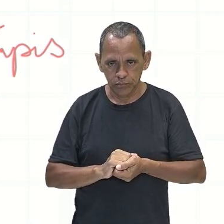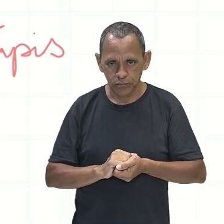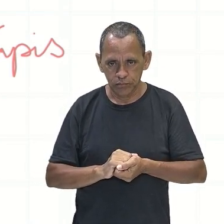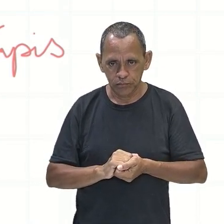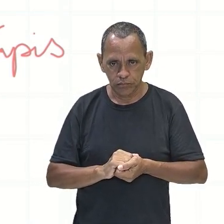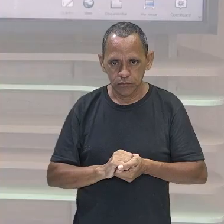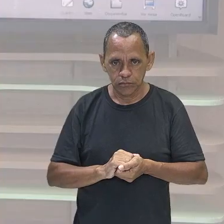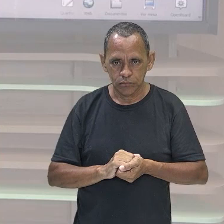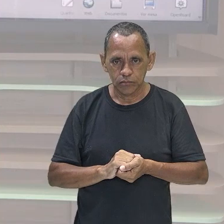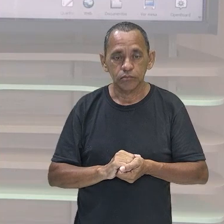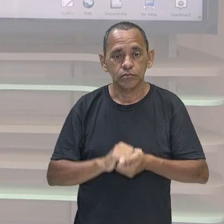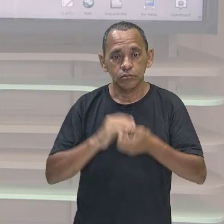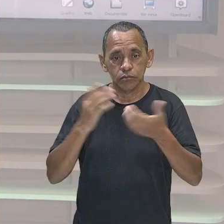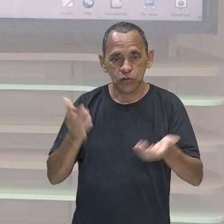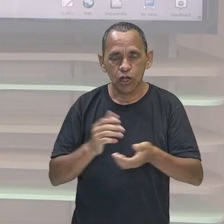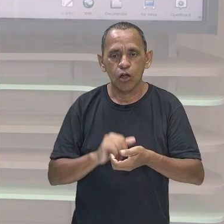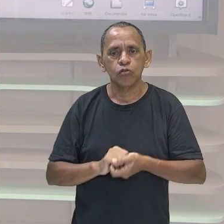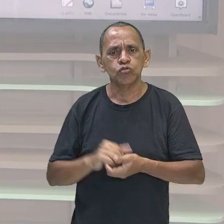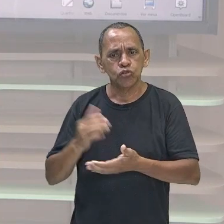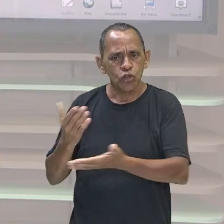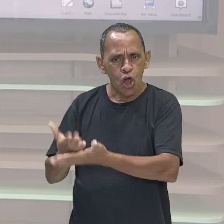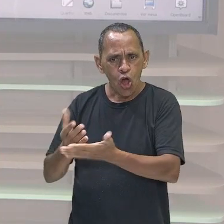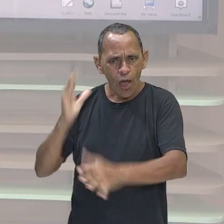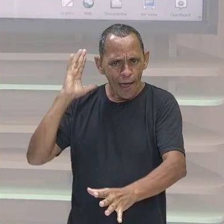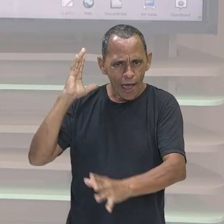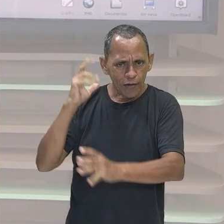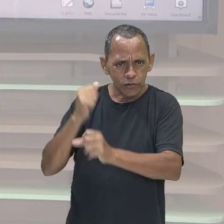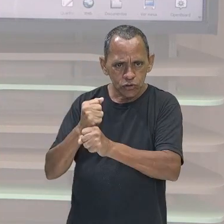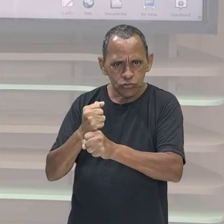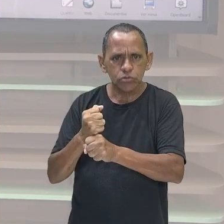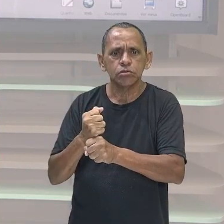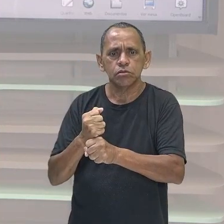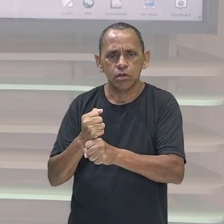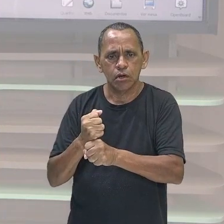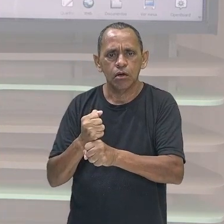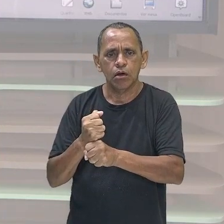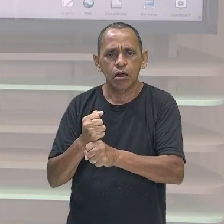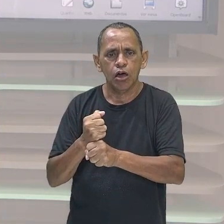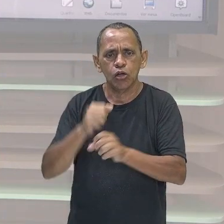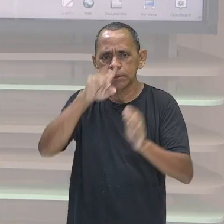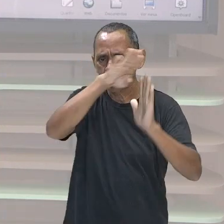Então, turmas, essa foi a nossa revisão das classes da classe